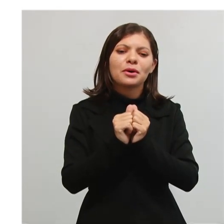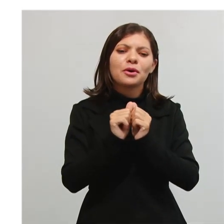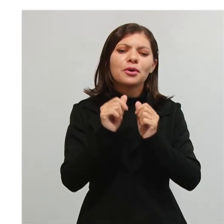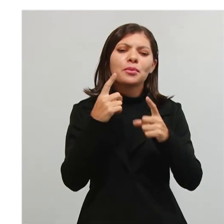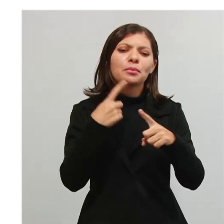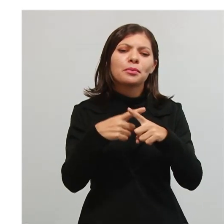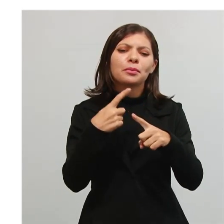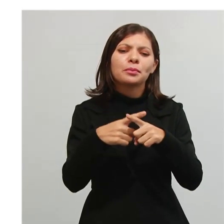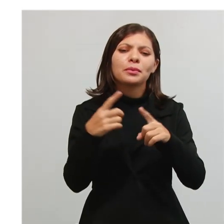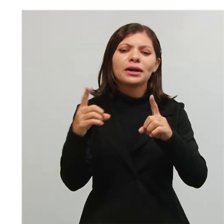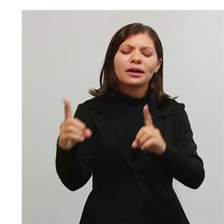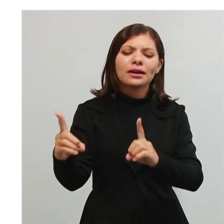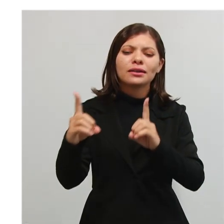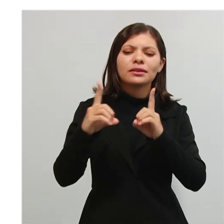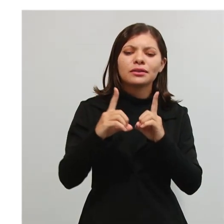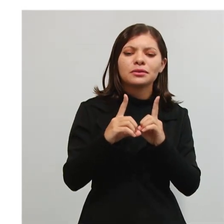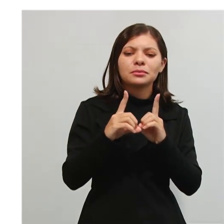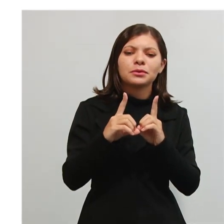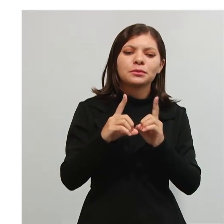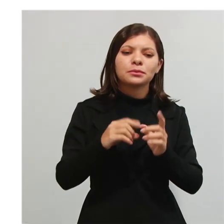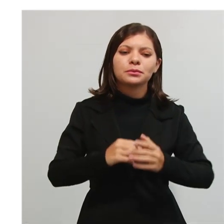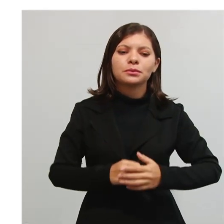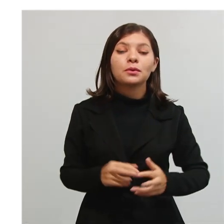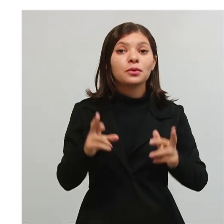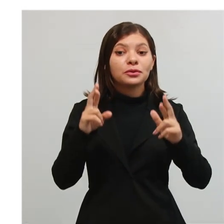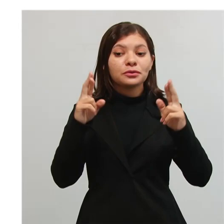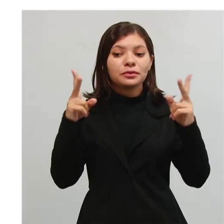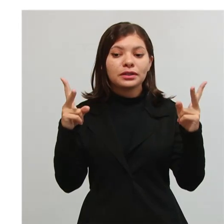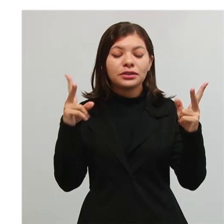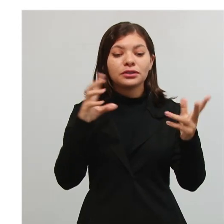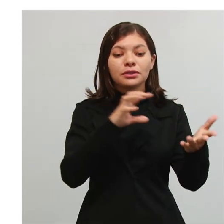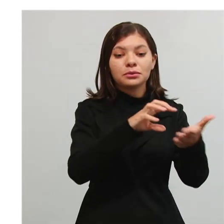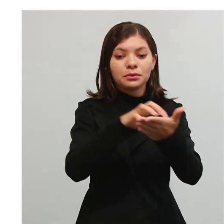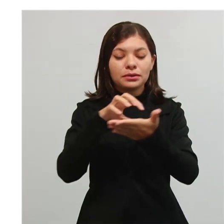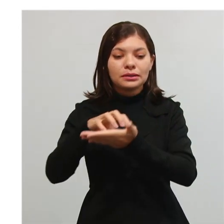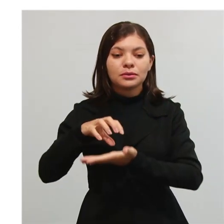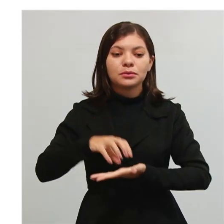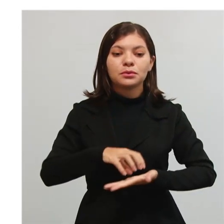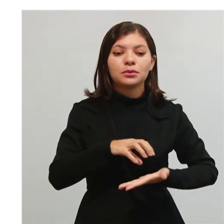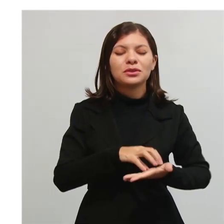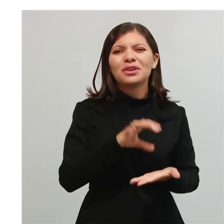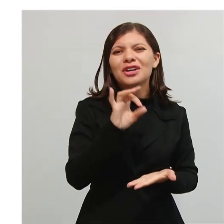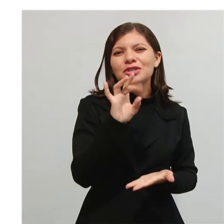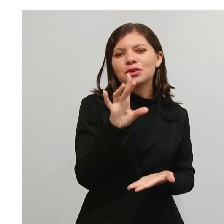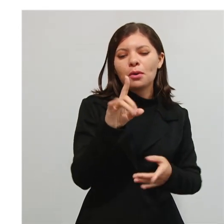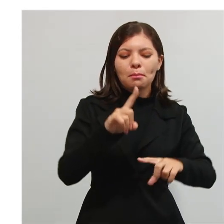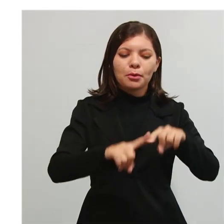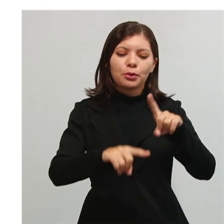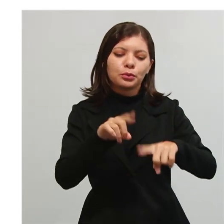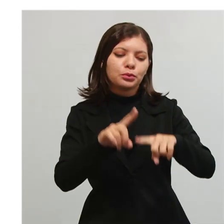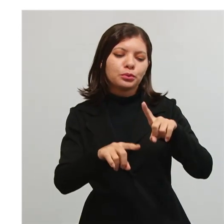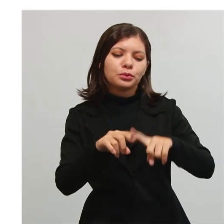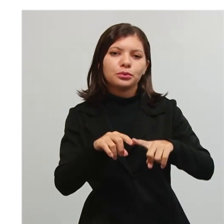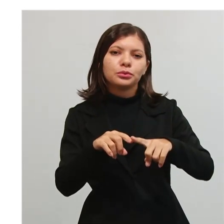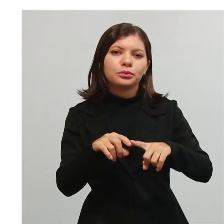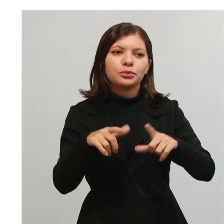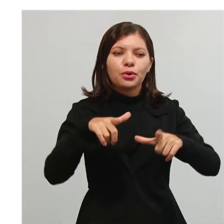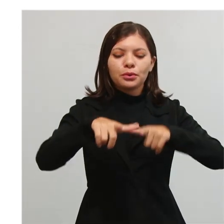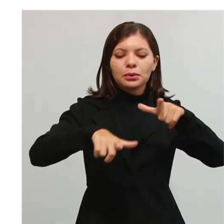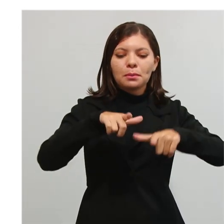um atendimento o grande diferencial das organizações não é somente o produto ou serviço